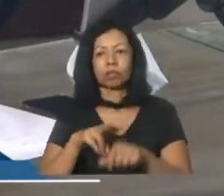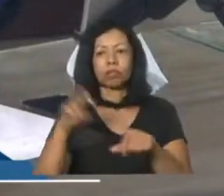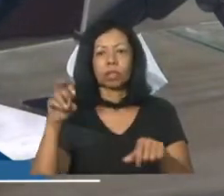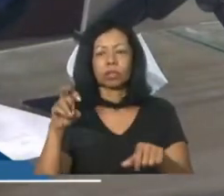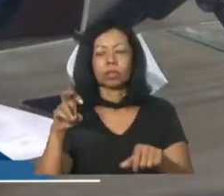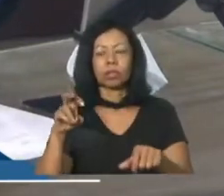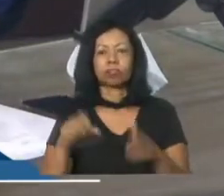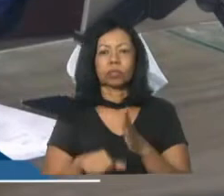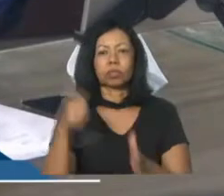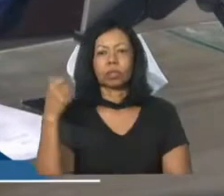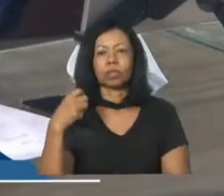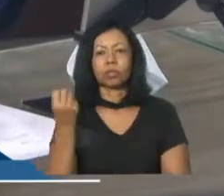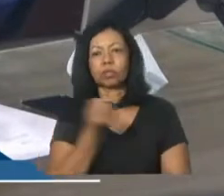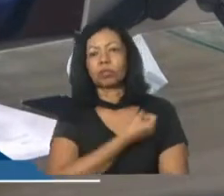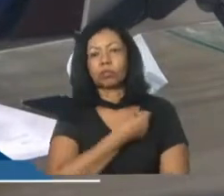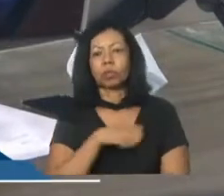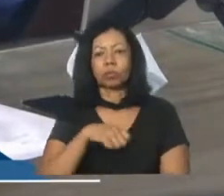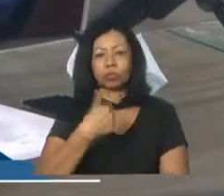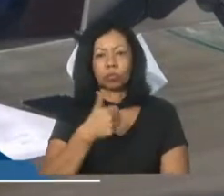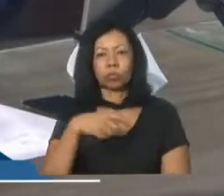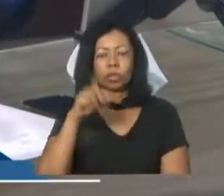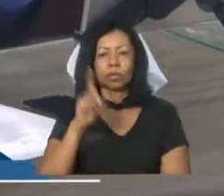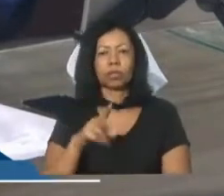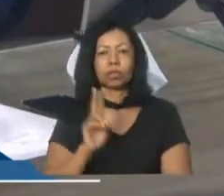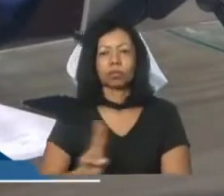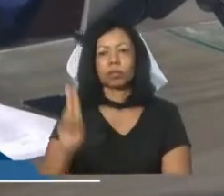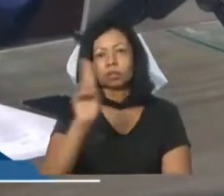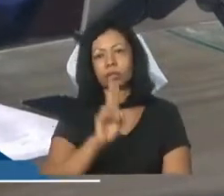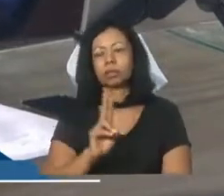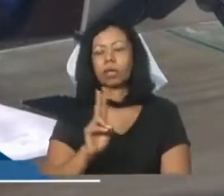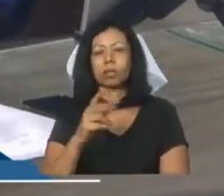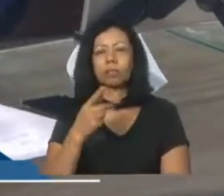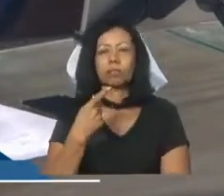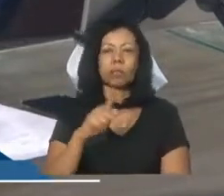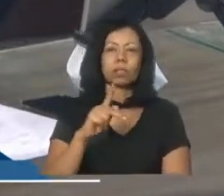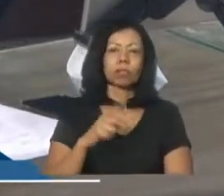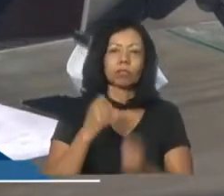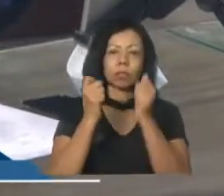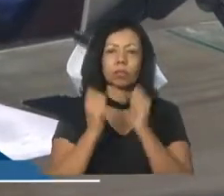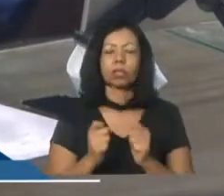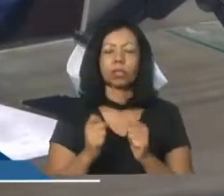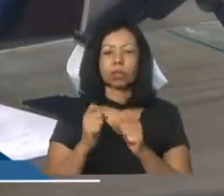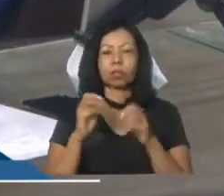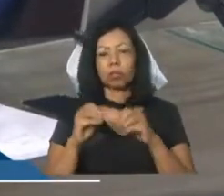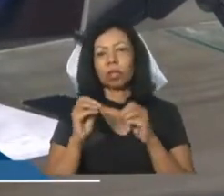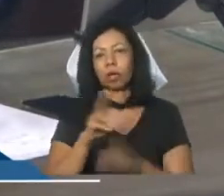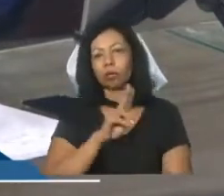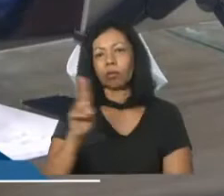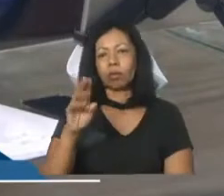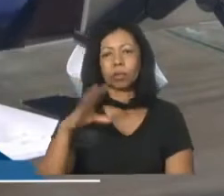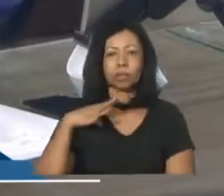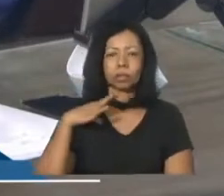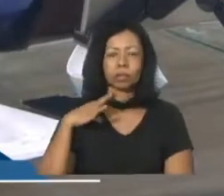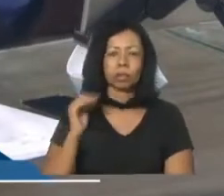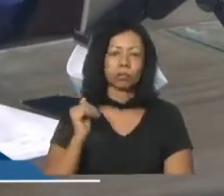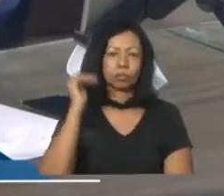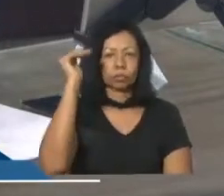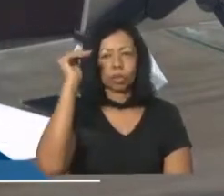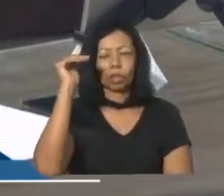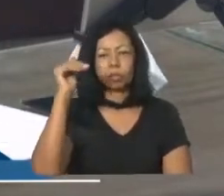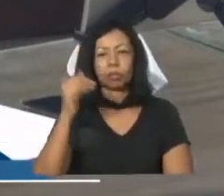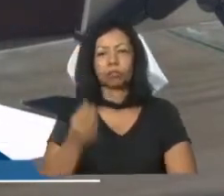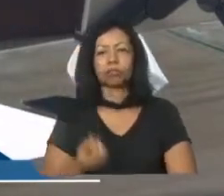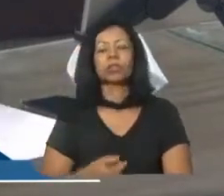como prioridade número um, a ser devidamente utilizada e explorada para podermos levar o nome da cidade e principalmente formar